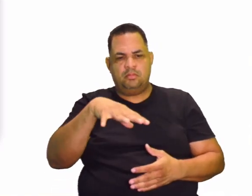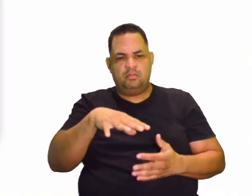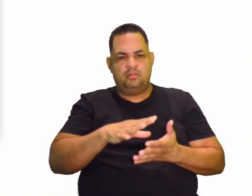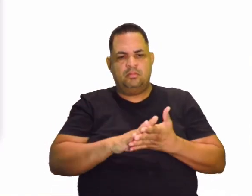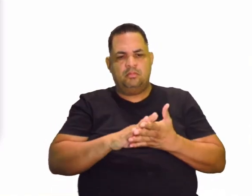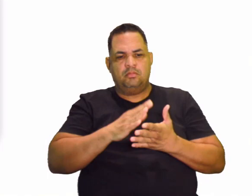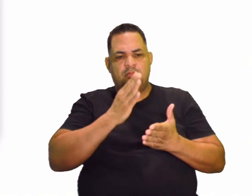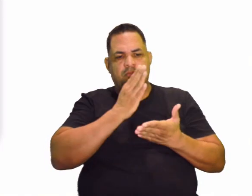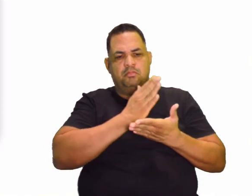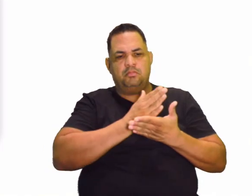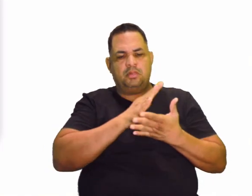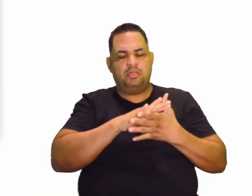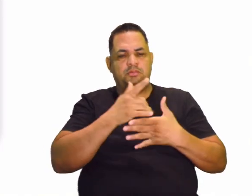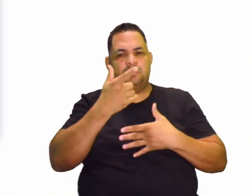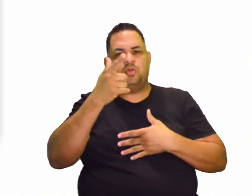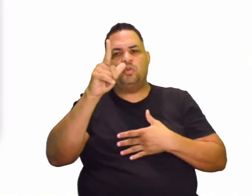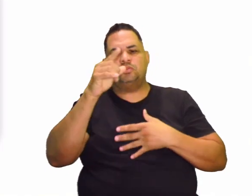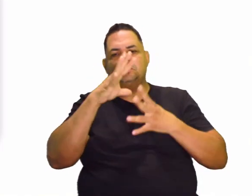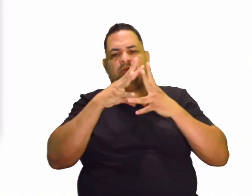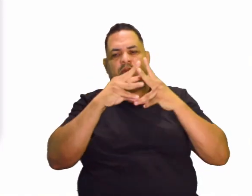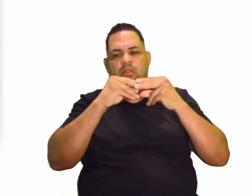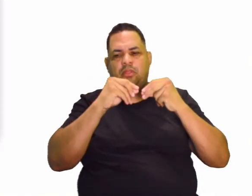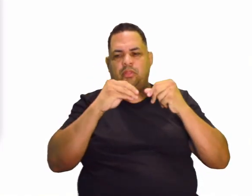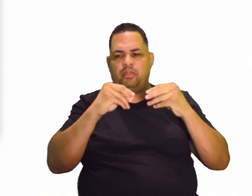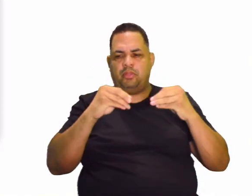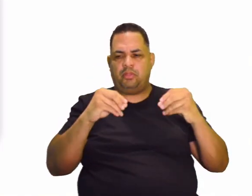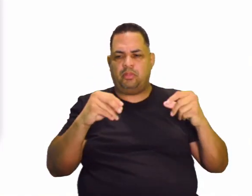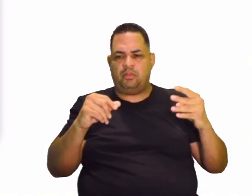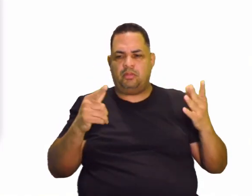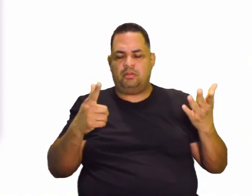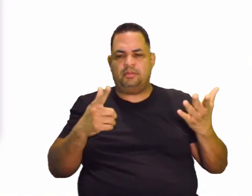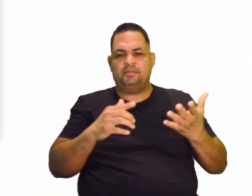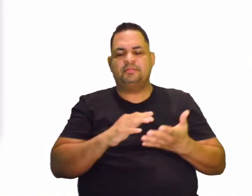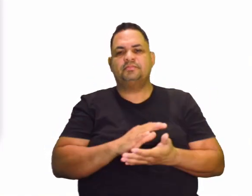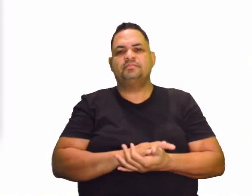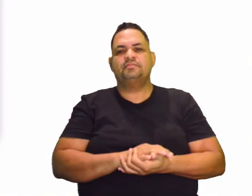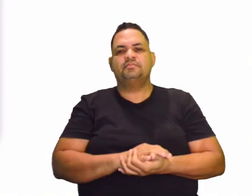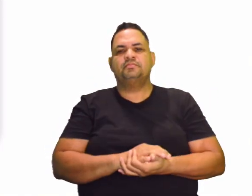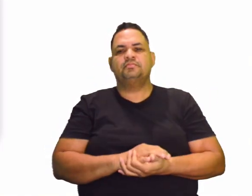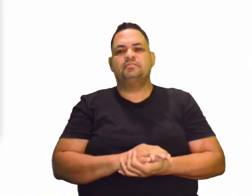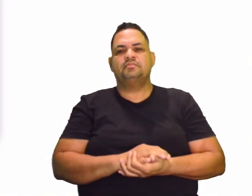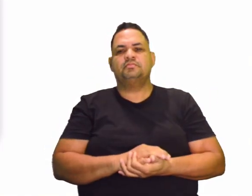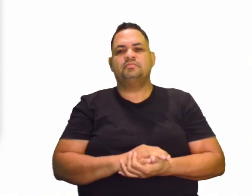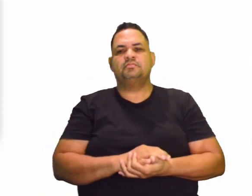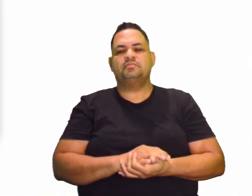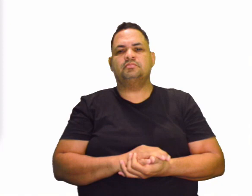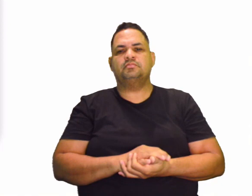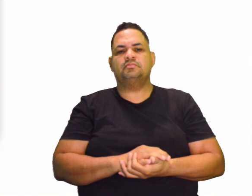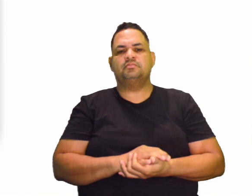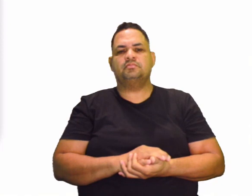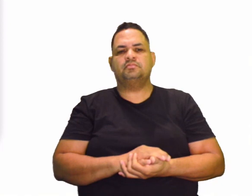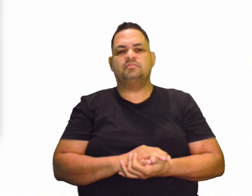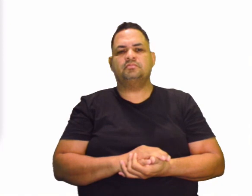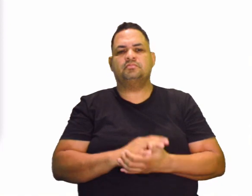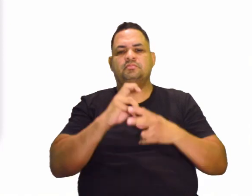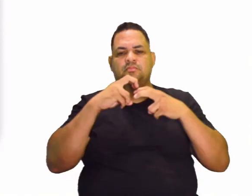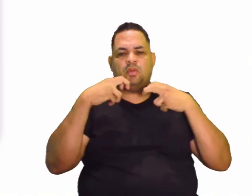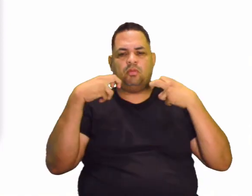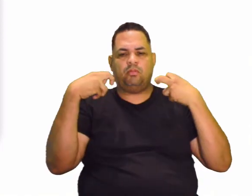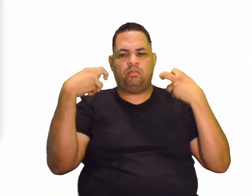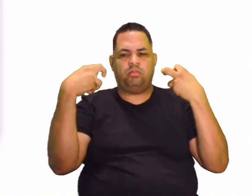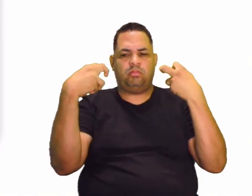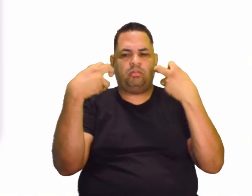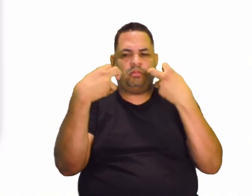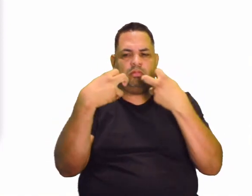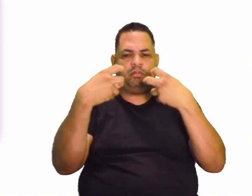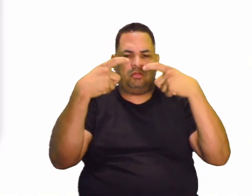algumas partes se deteriorou com o tempo. Então, o Coliseu, né? Esse